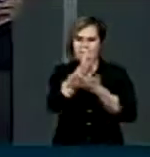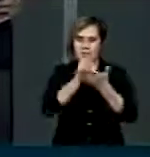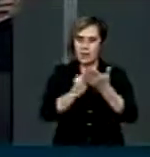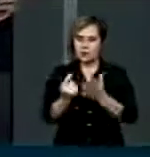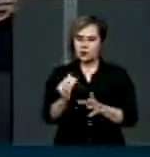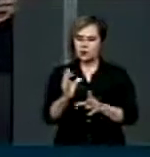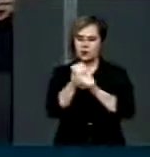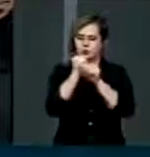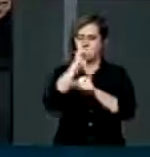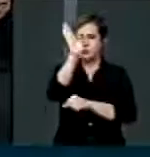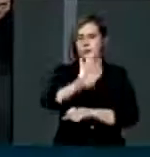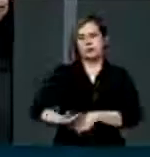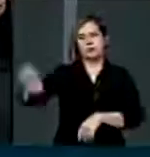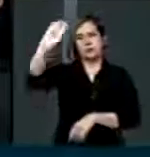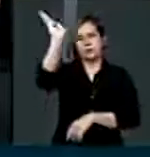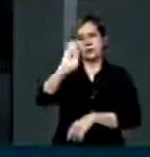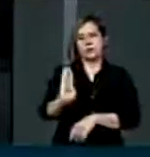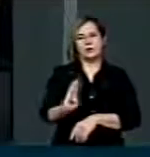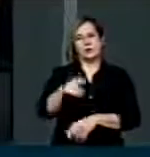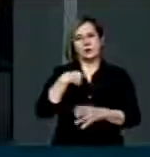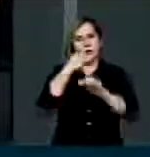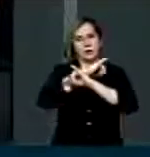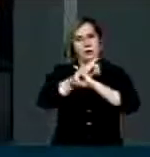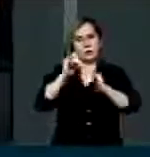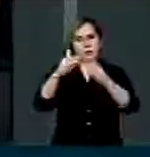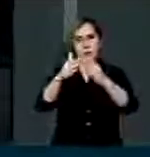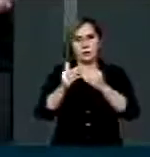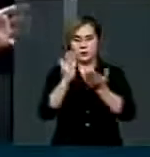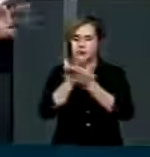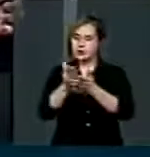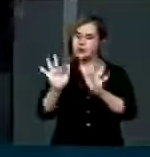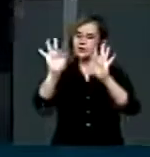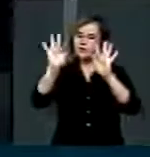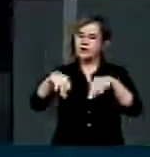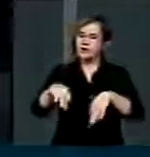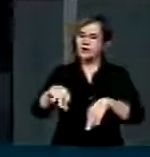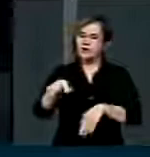isso, o nosso pronunciamento pelo fim do fator previdenciário,